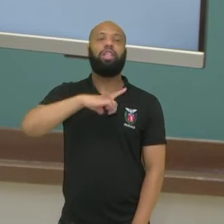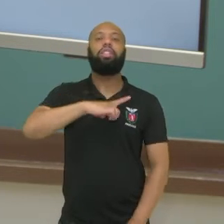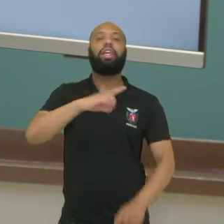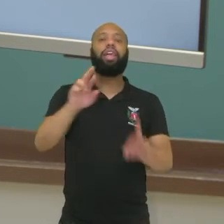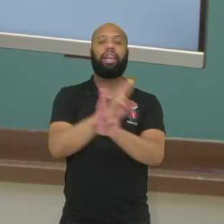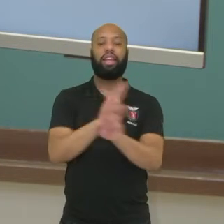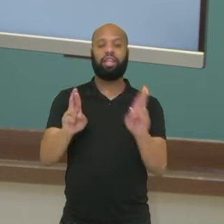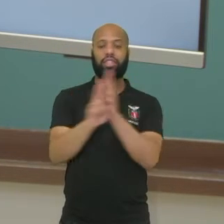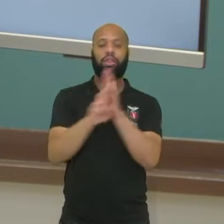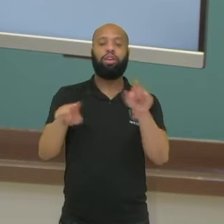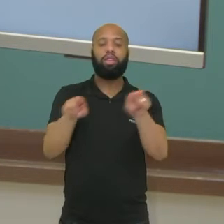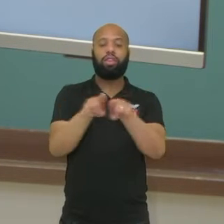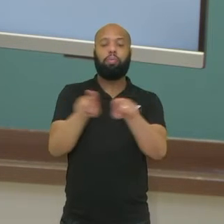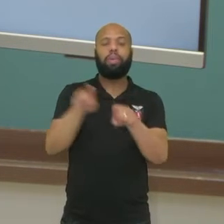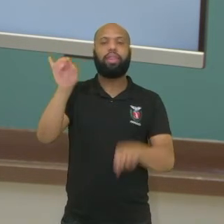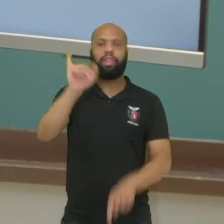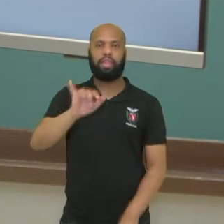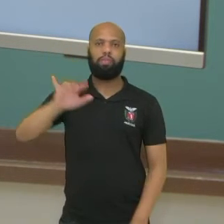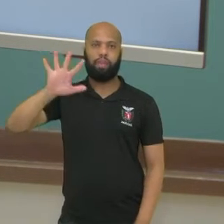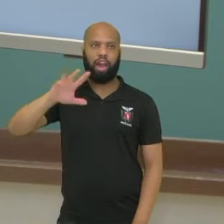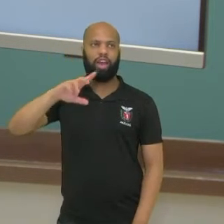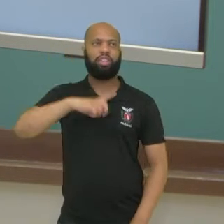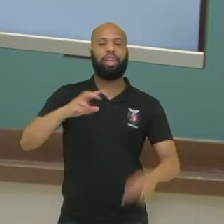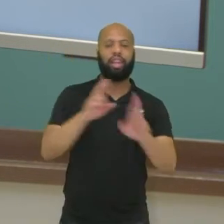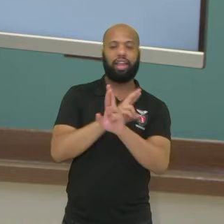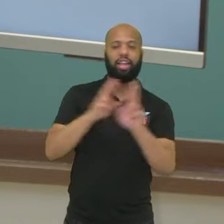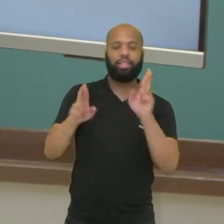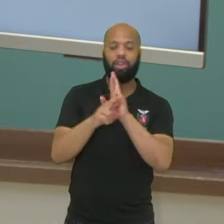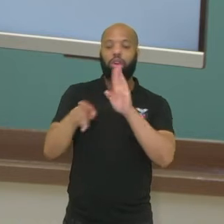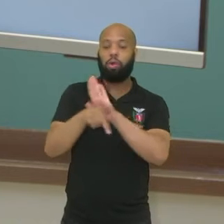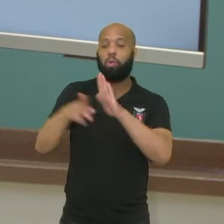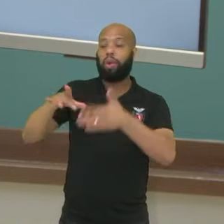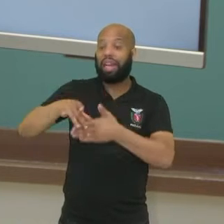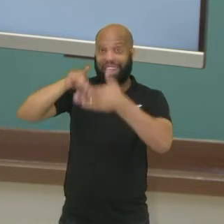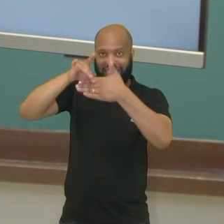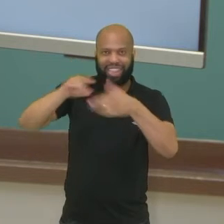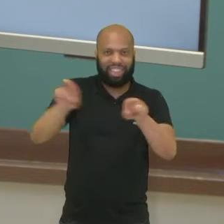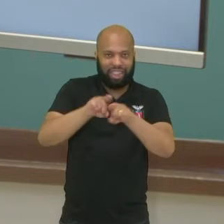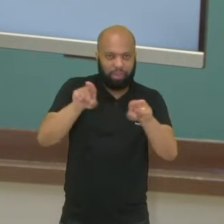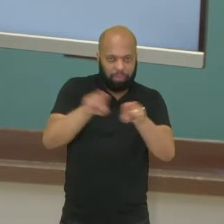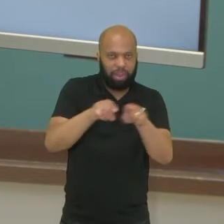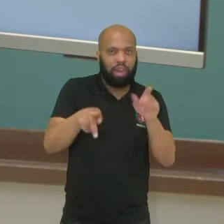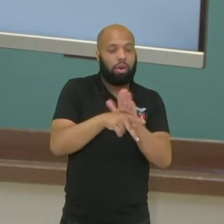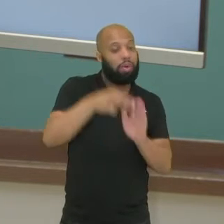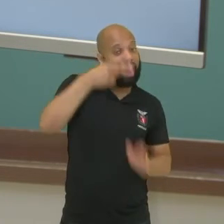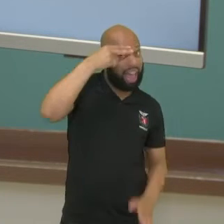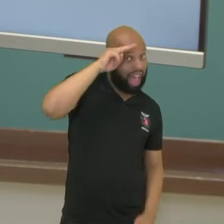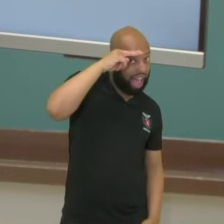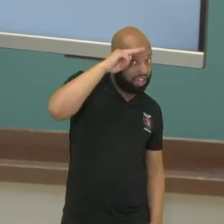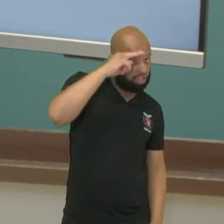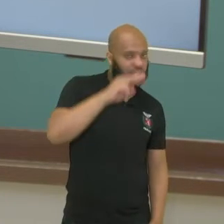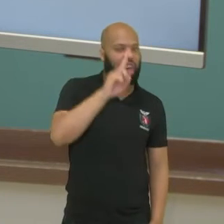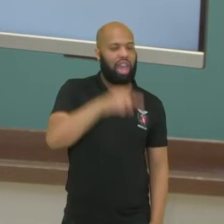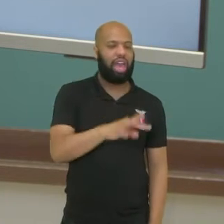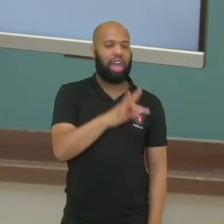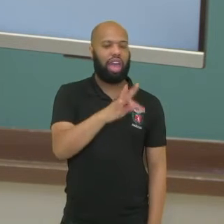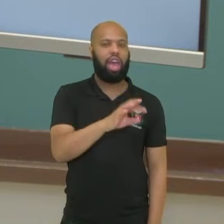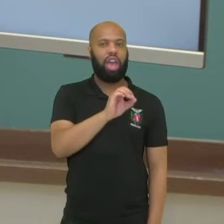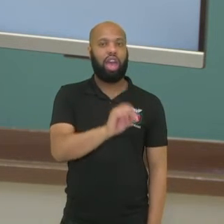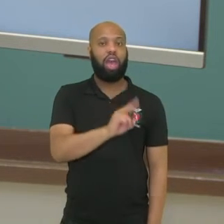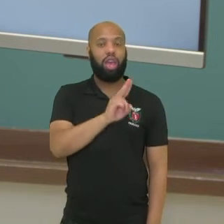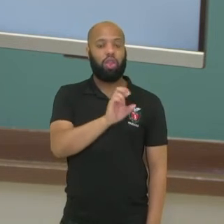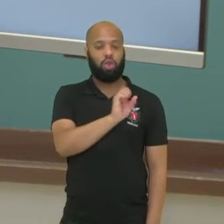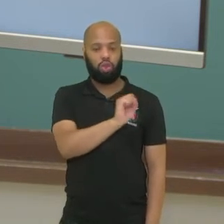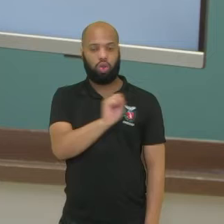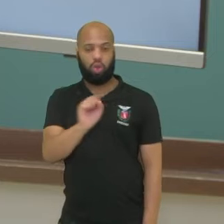relação dessa imagem com o líder da Revolução Haitiana, o Toussaint de Louverture, também retratado sobre um cavalo